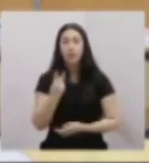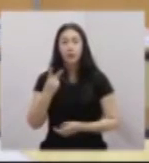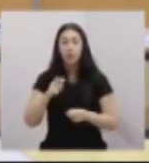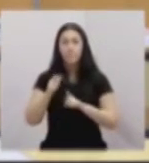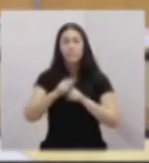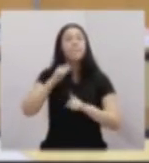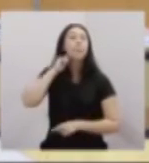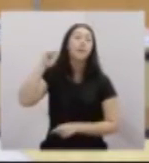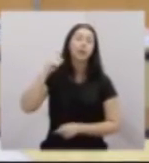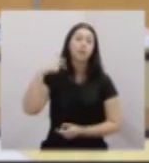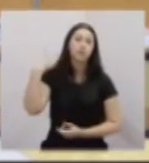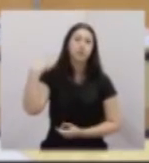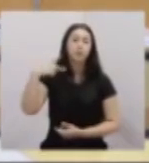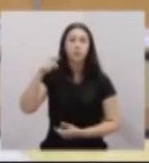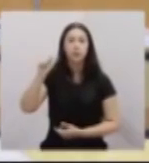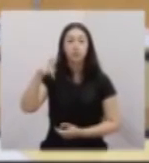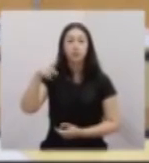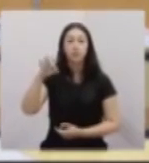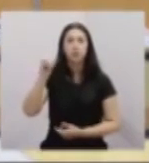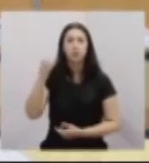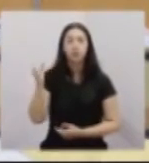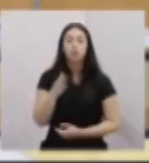vereador Paulinho do Esporte.